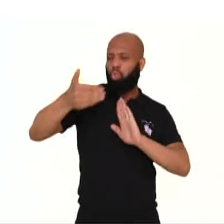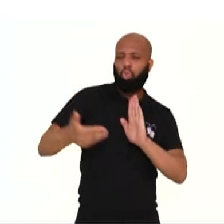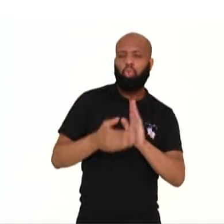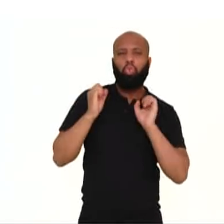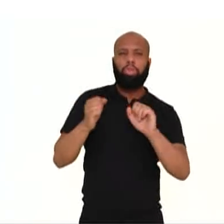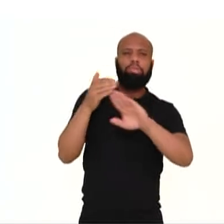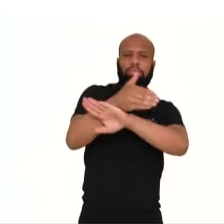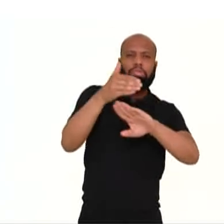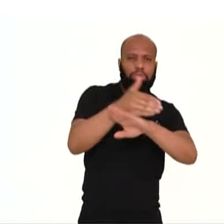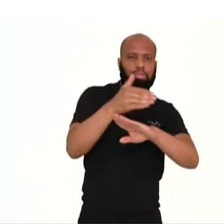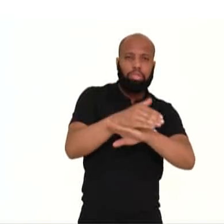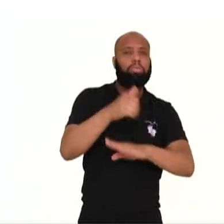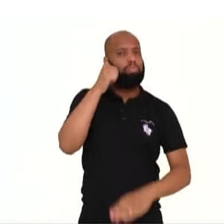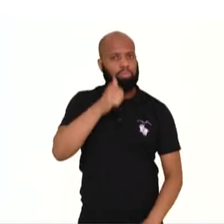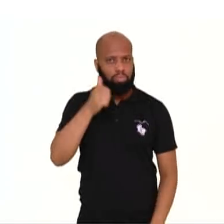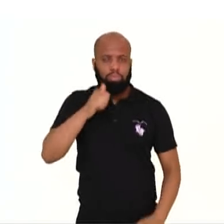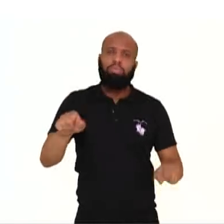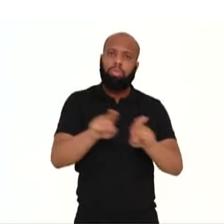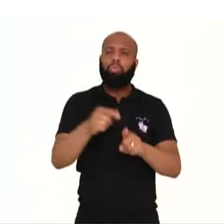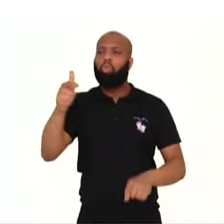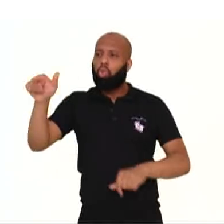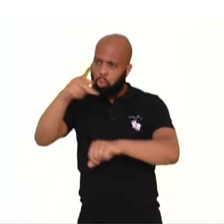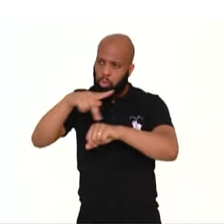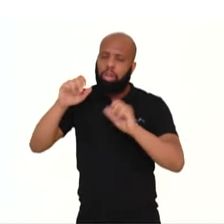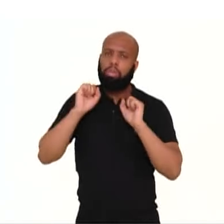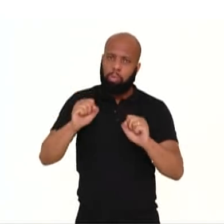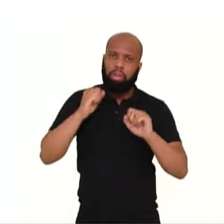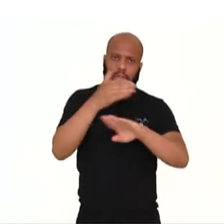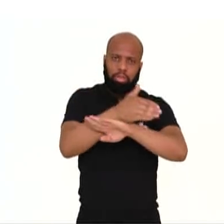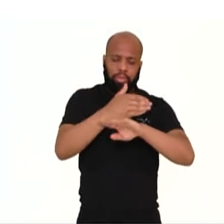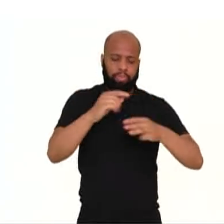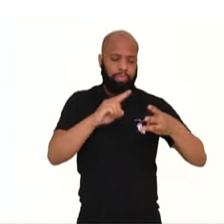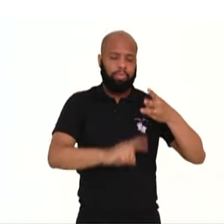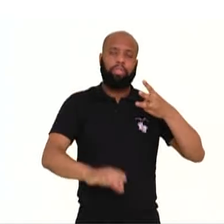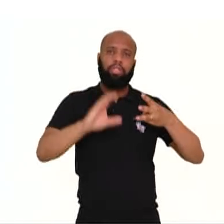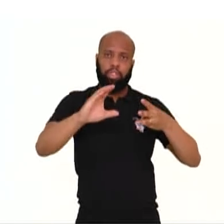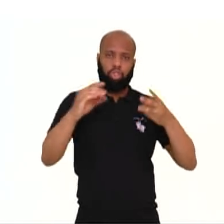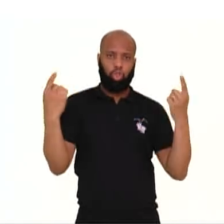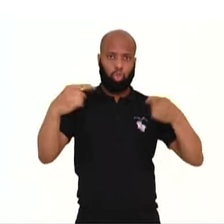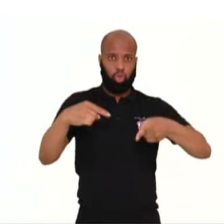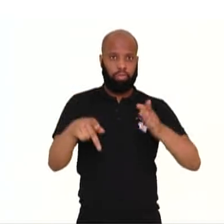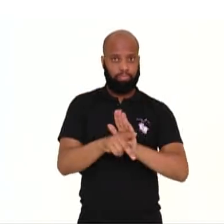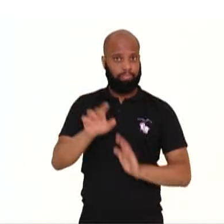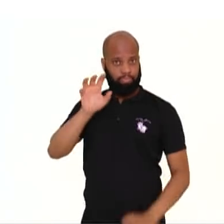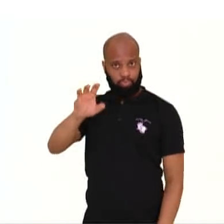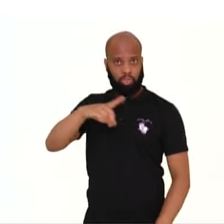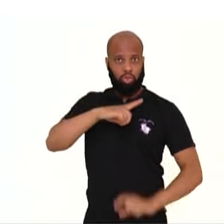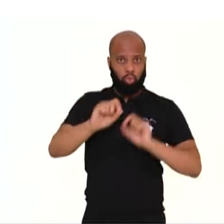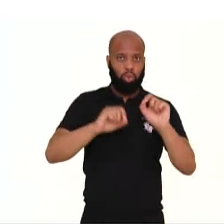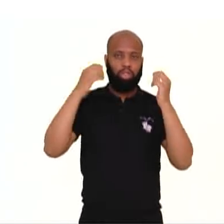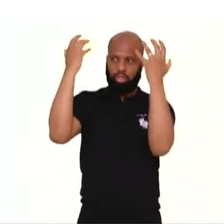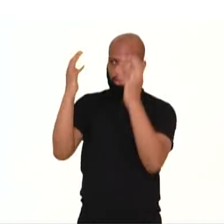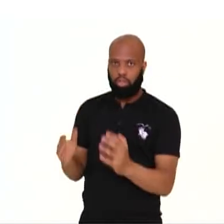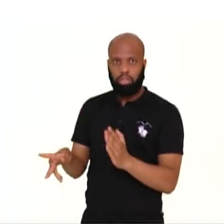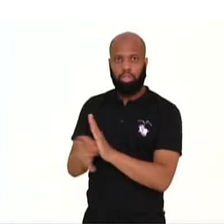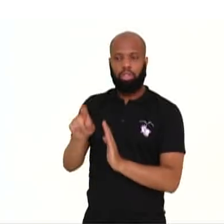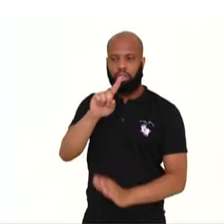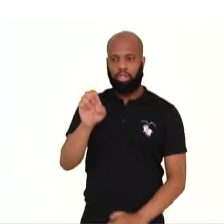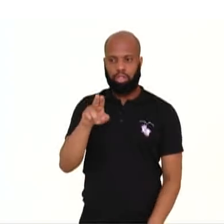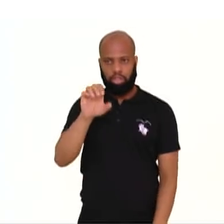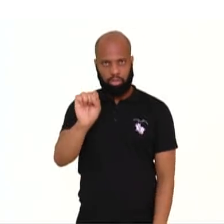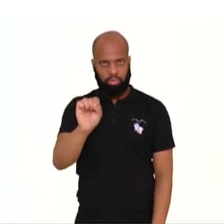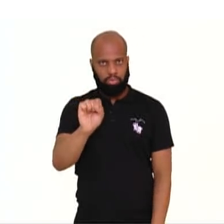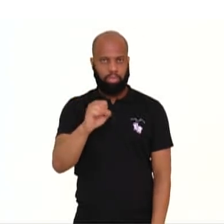Jogos, inclusive mulheres e estrangeiros. Ou C. Os Jogos Olímpicos eram uma celebração a